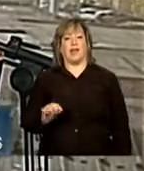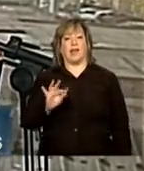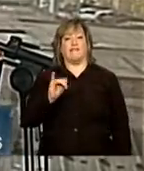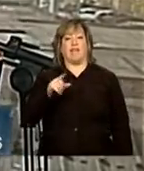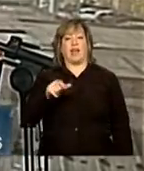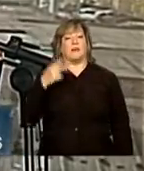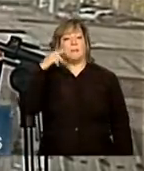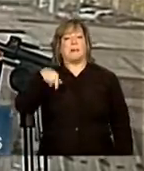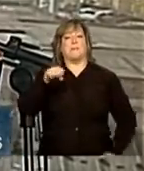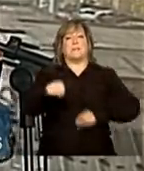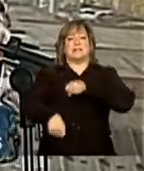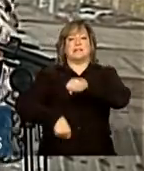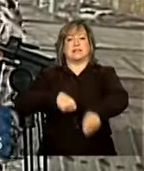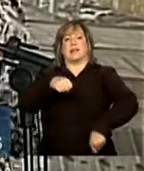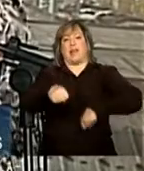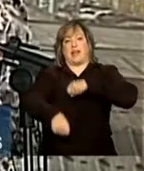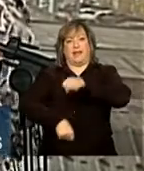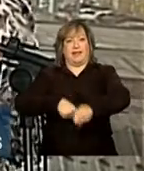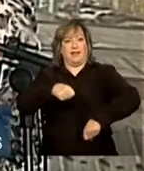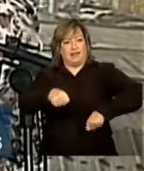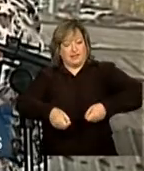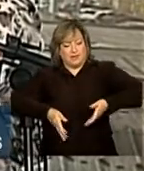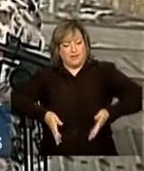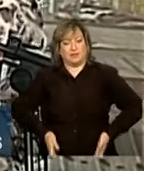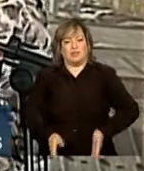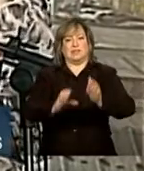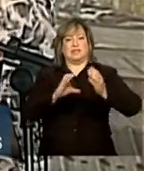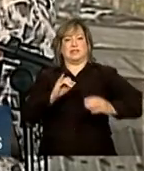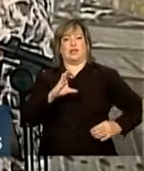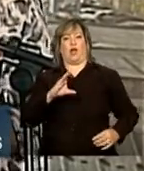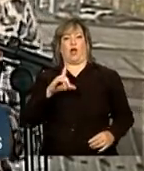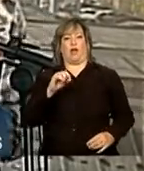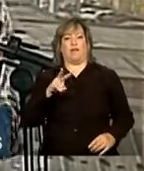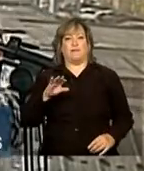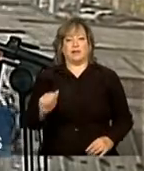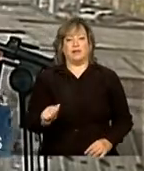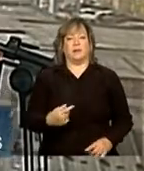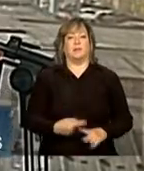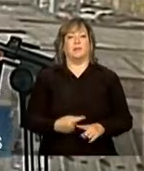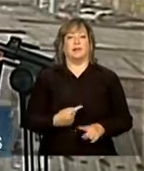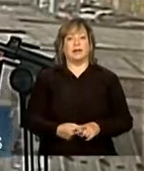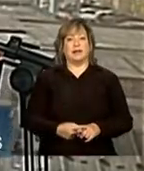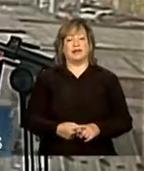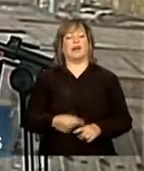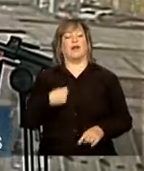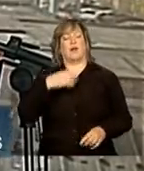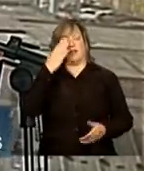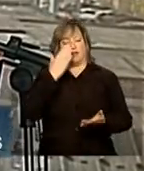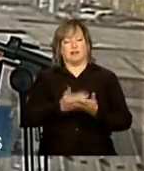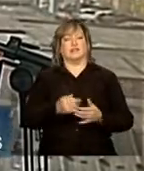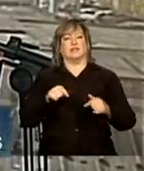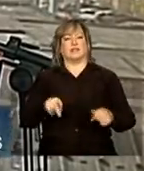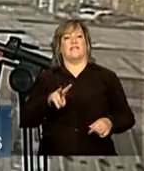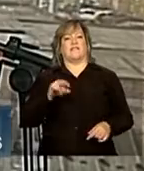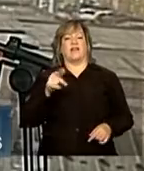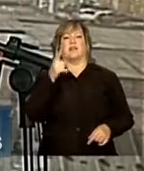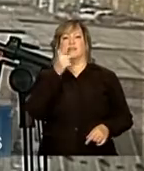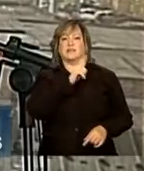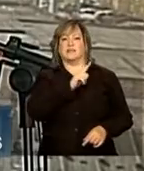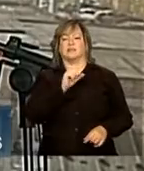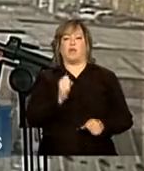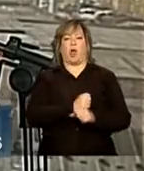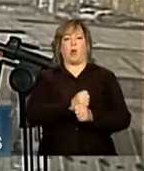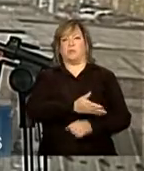para bicicletas. Eu acredito que vai ser uma obra que vai fazer aquilo que